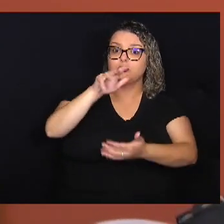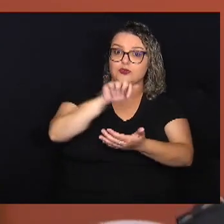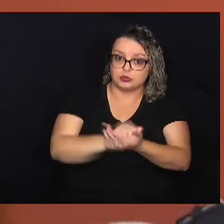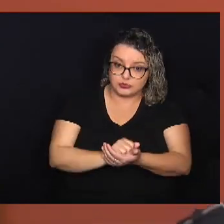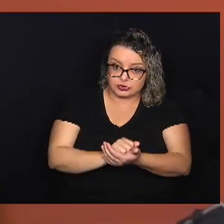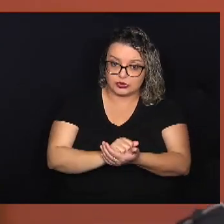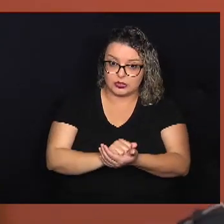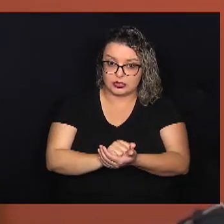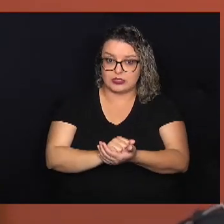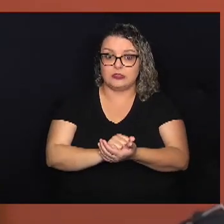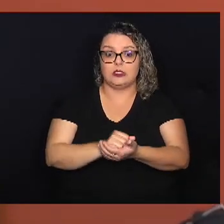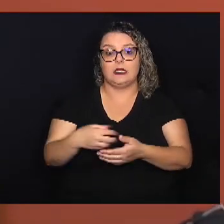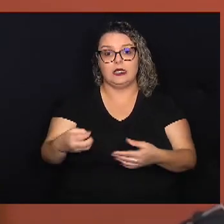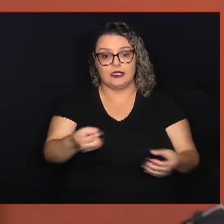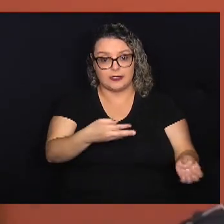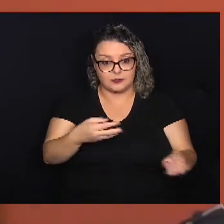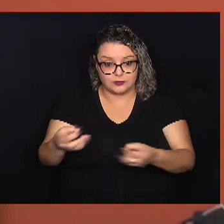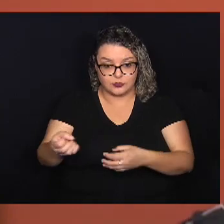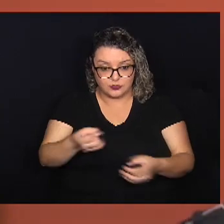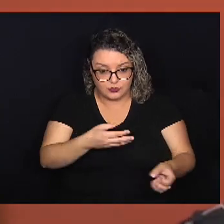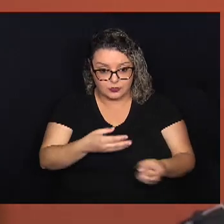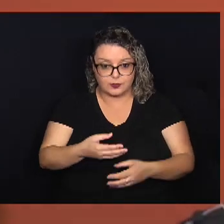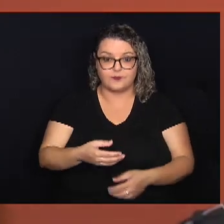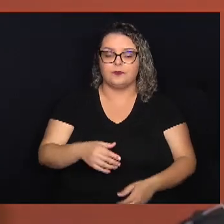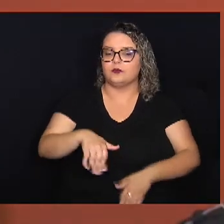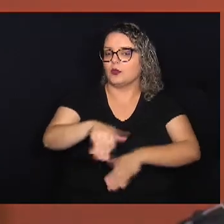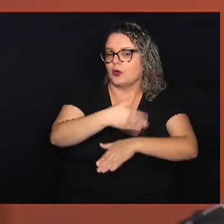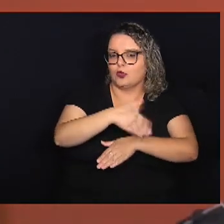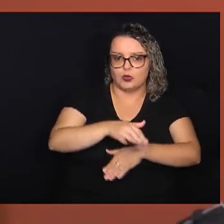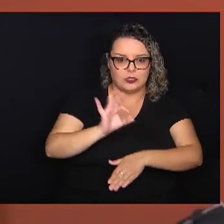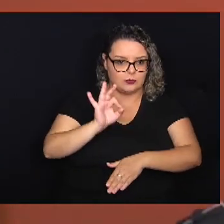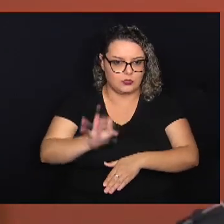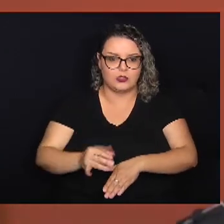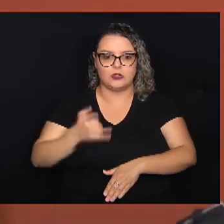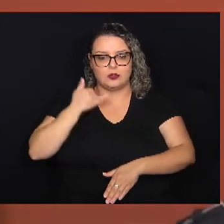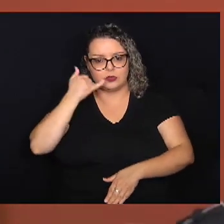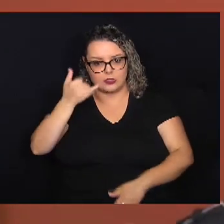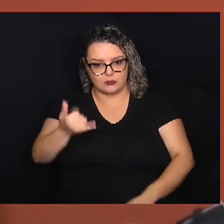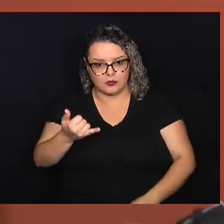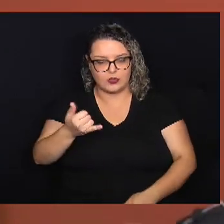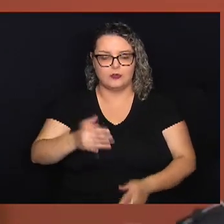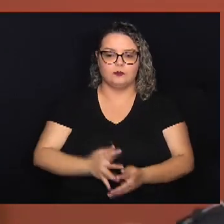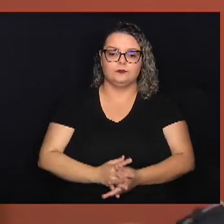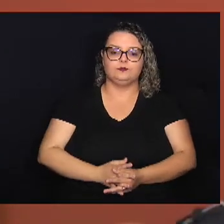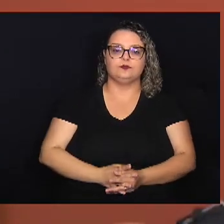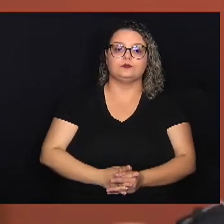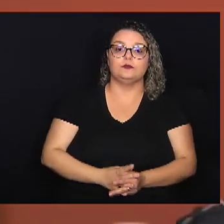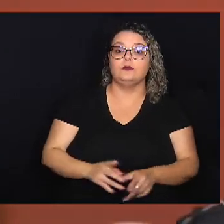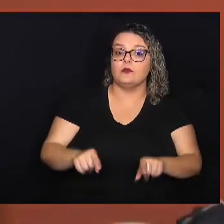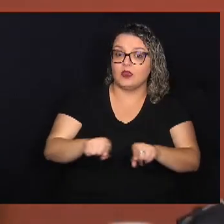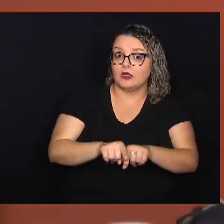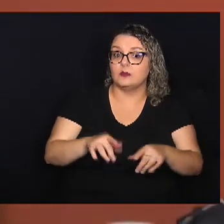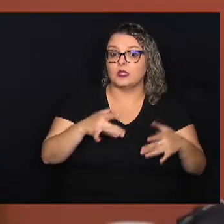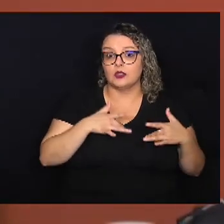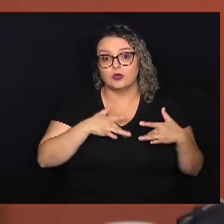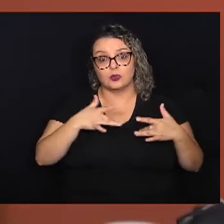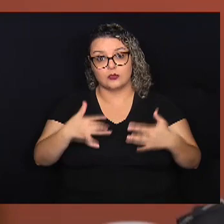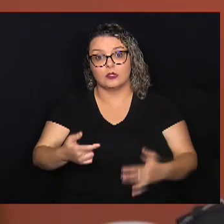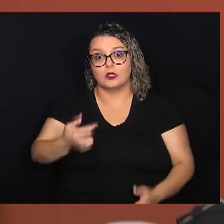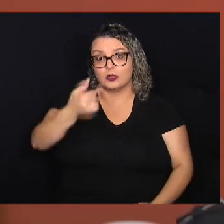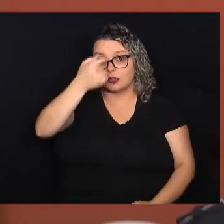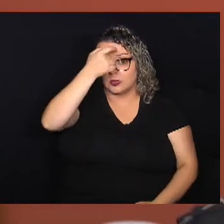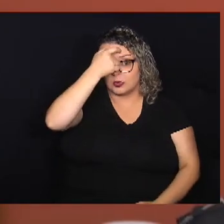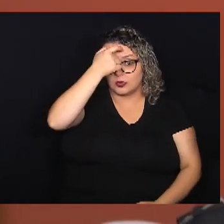né, atualizado, com endereço e telefone, e também que o doador esteja